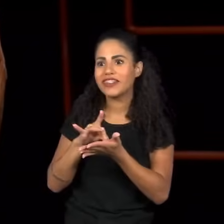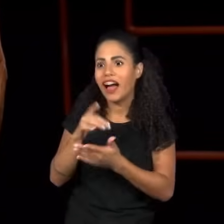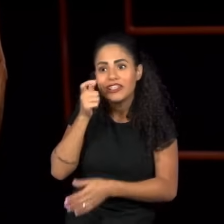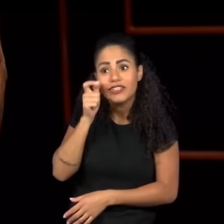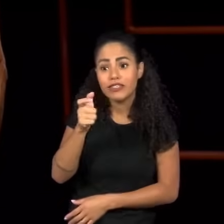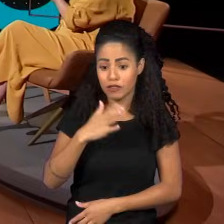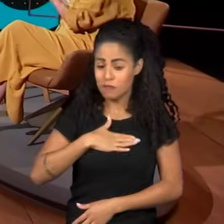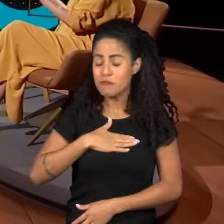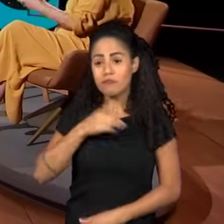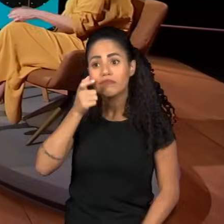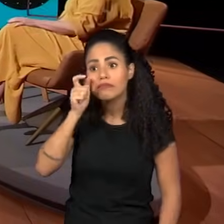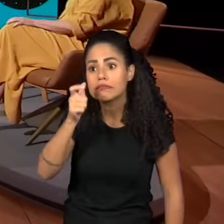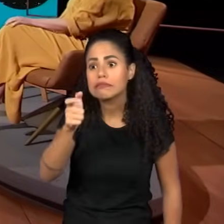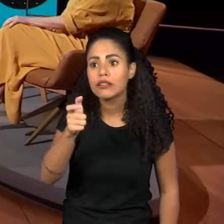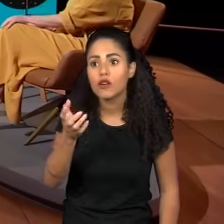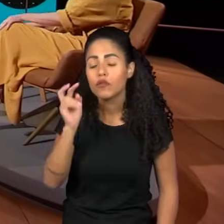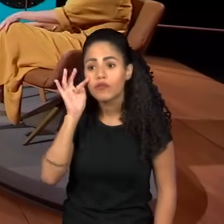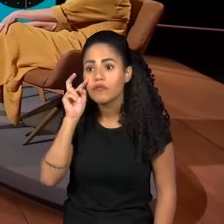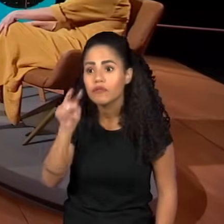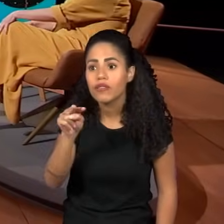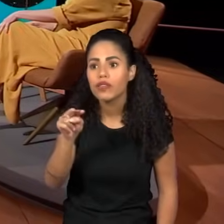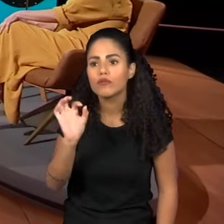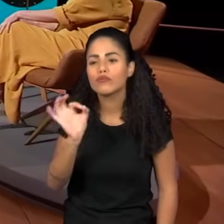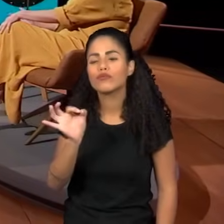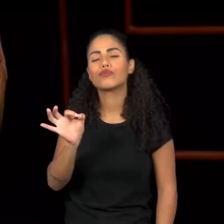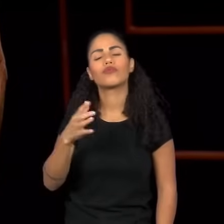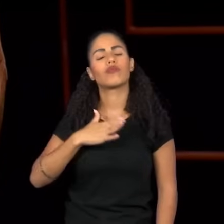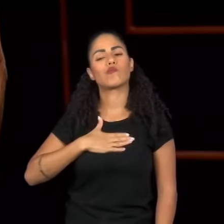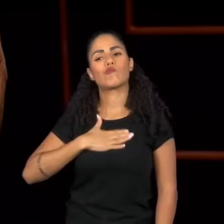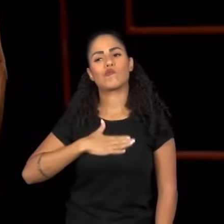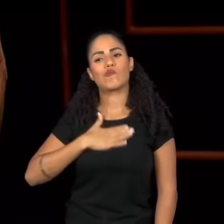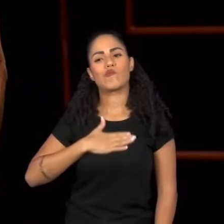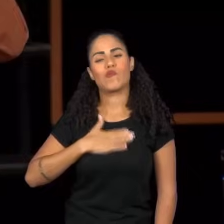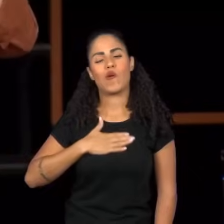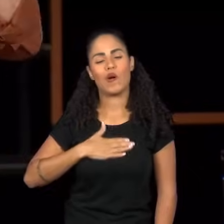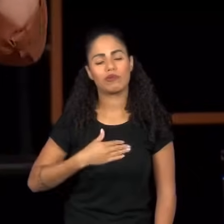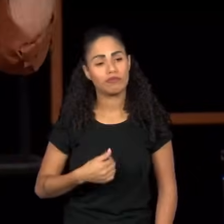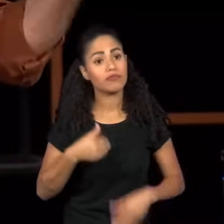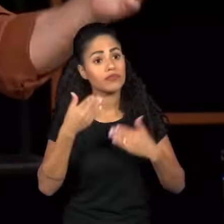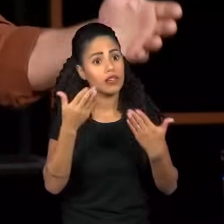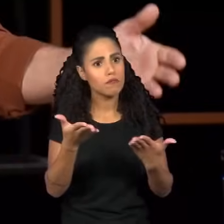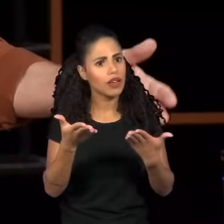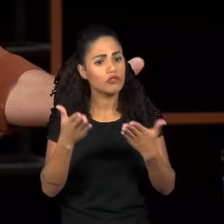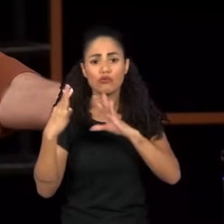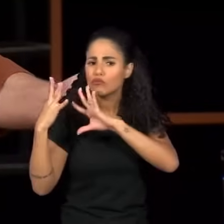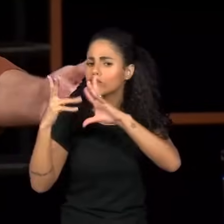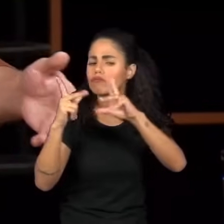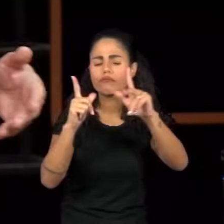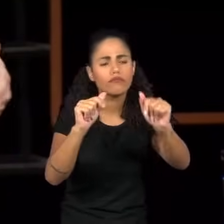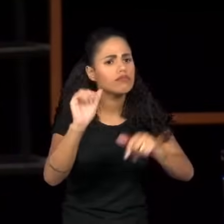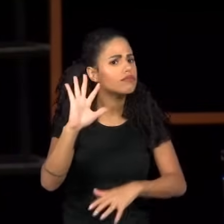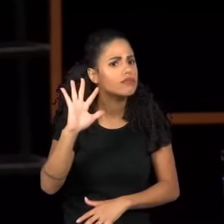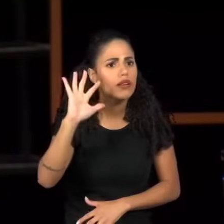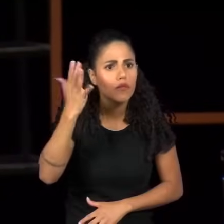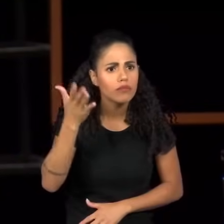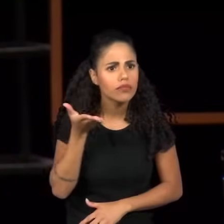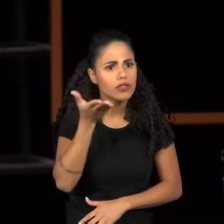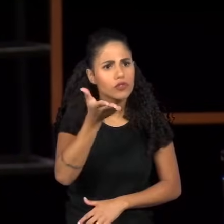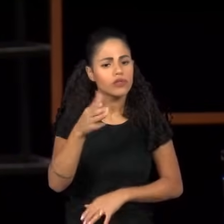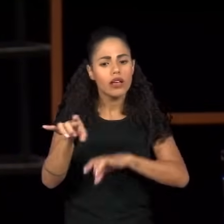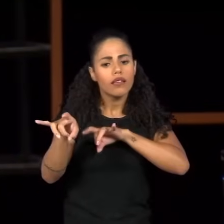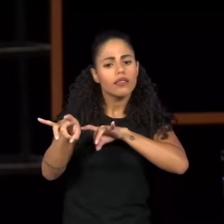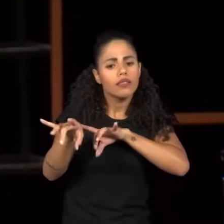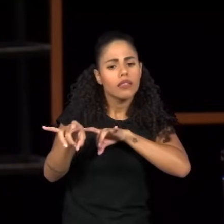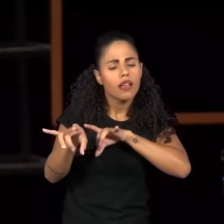É uma coisa que eu me interesso muito, né? Agora, dentro desse complexo todo, né, desse conjunto de